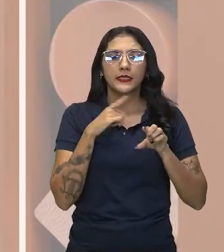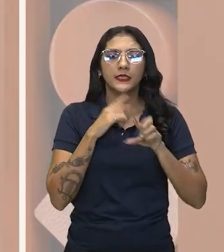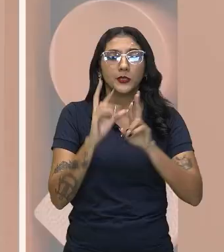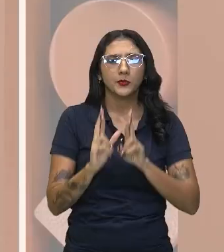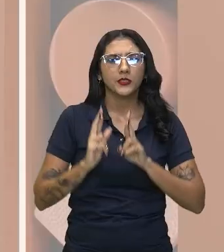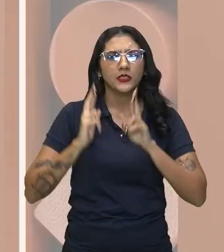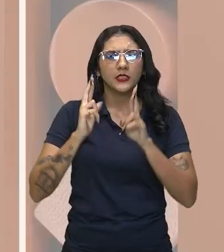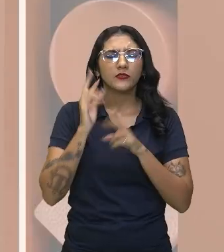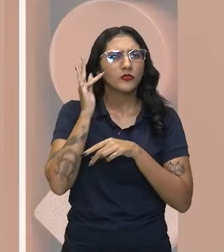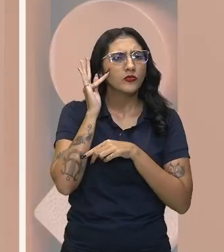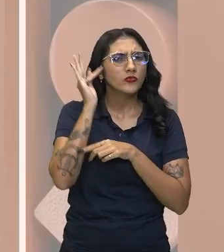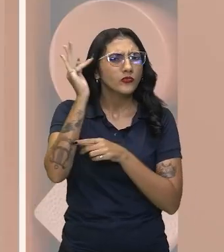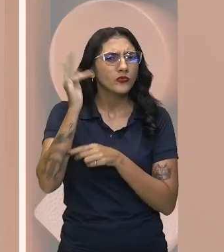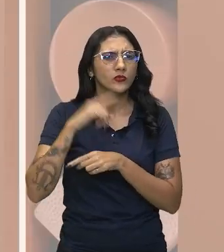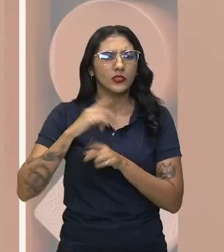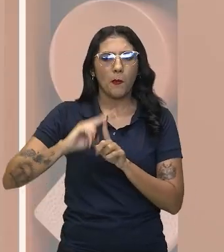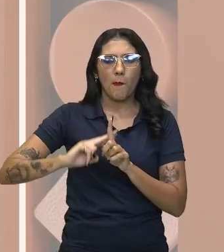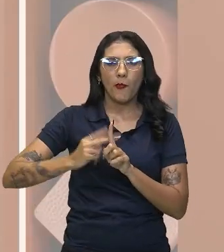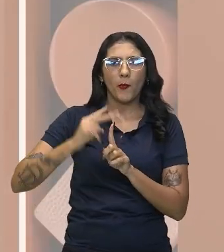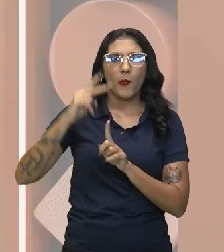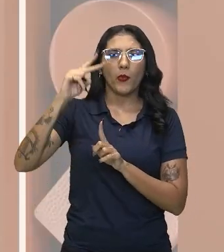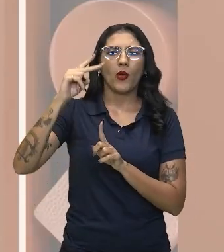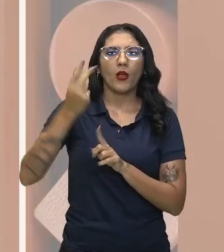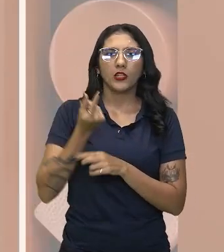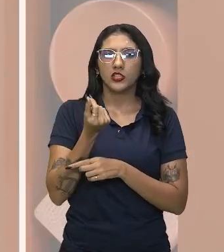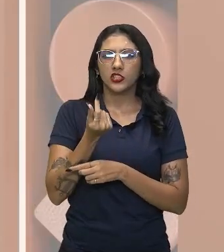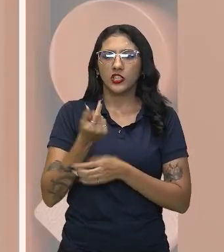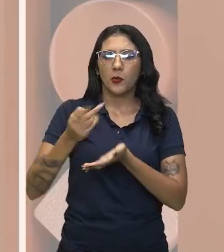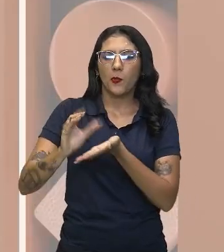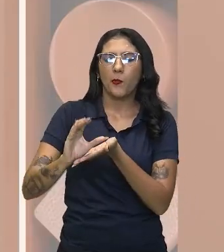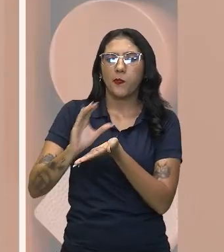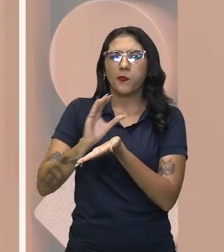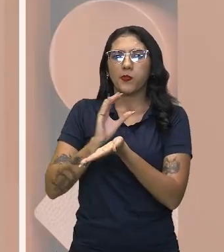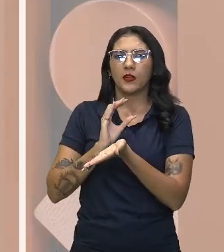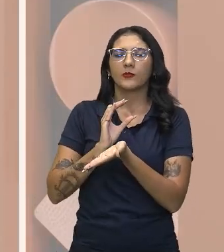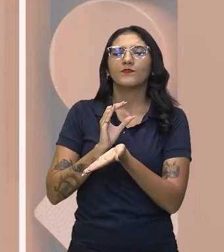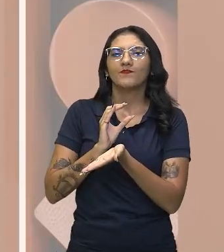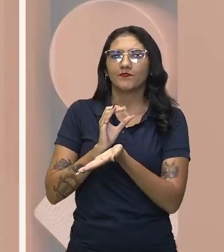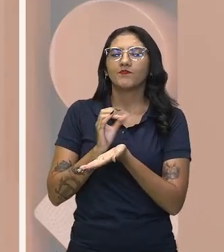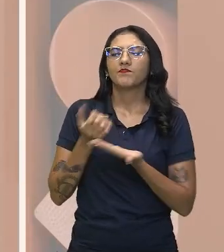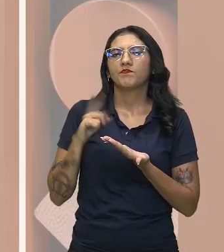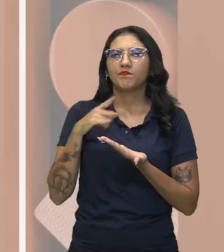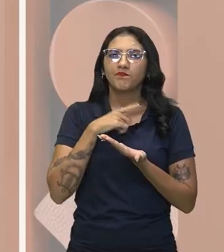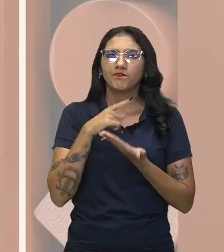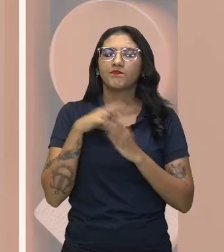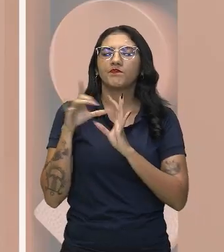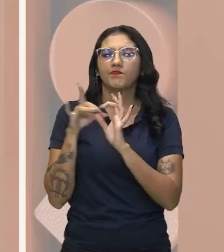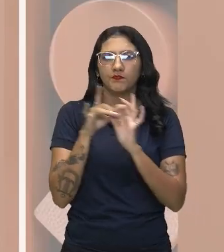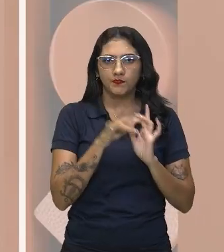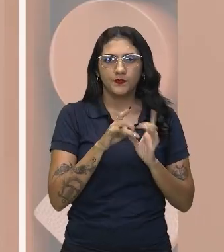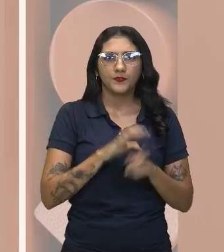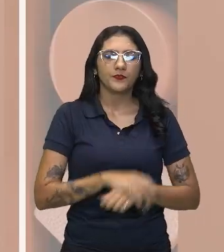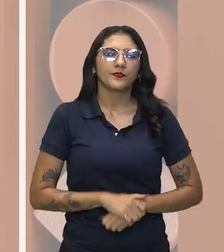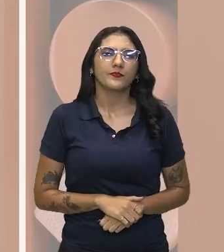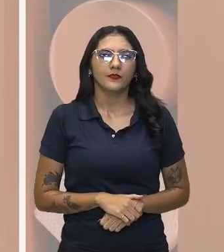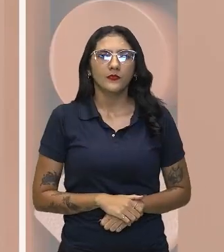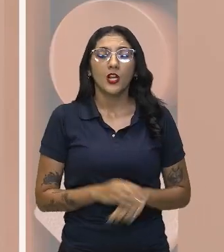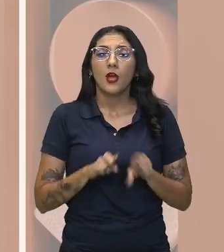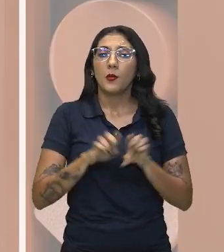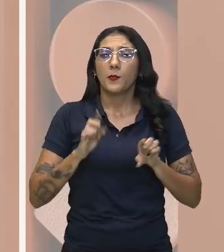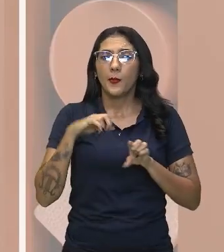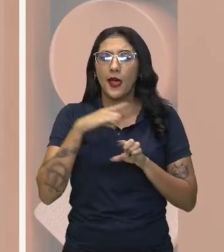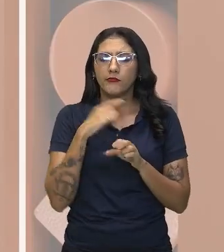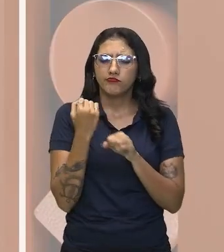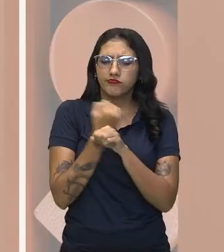ação com um valor mais alto. Isso a gente chama de especulação. No entanto, com o passar do tempo,